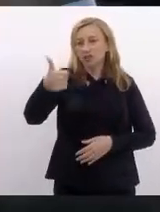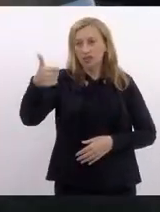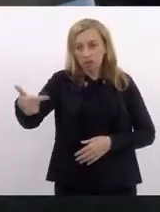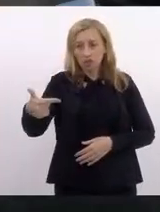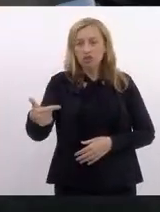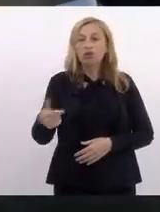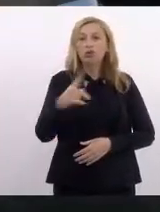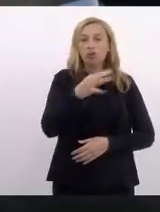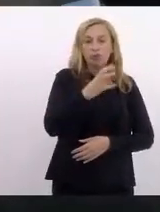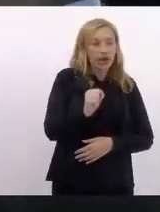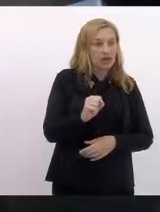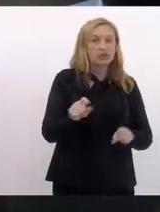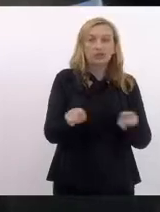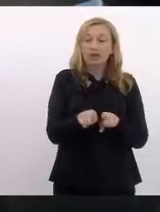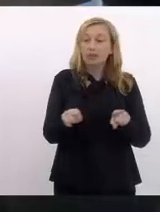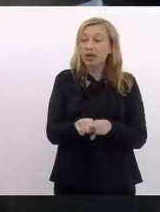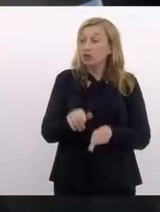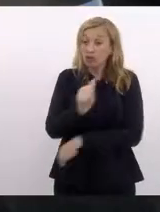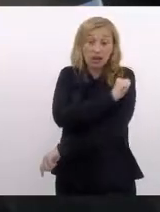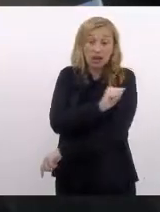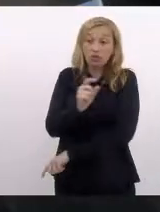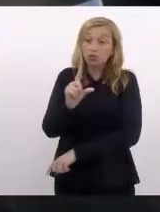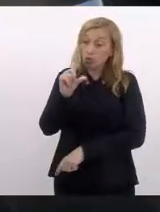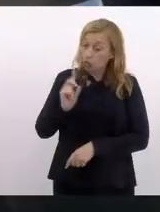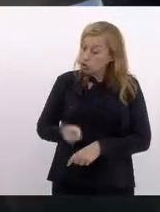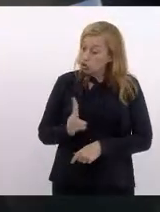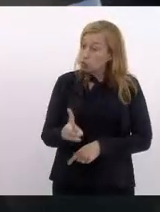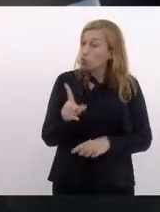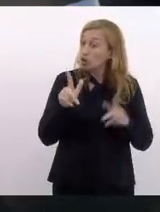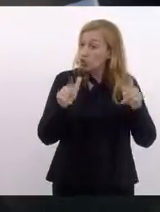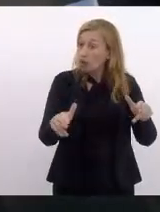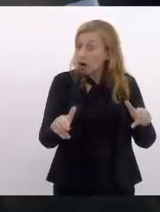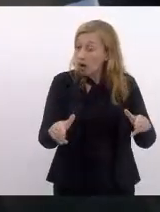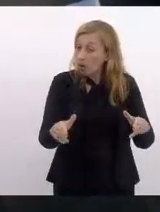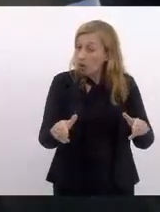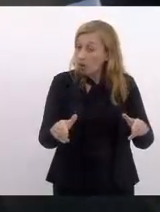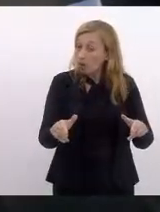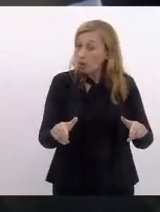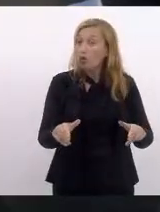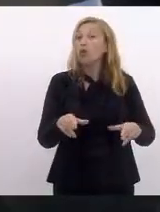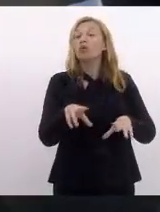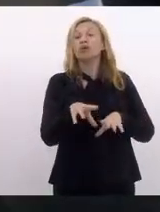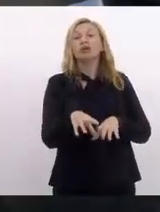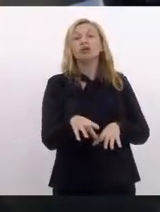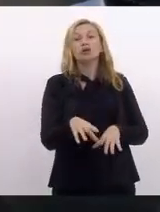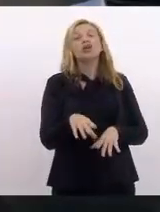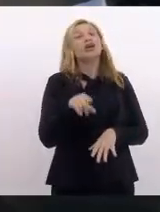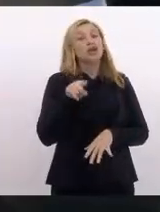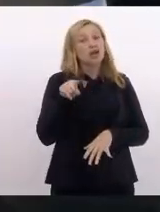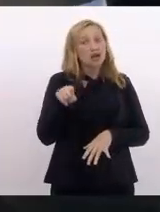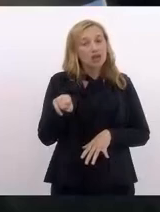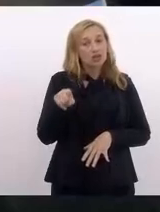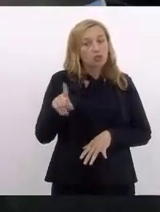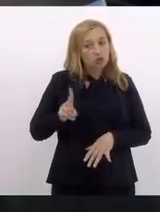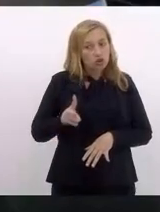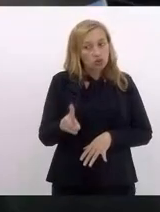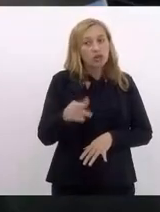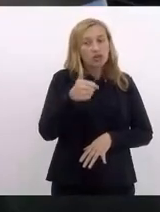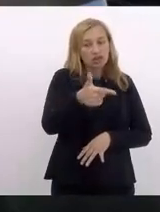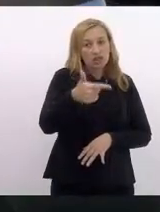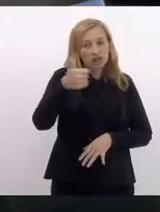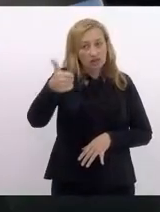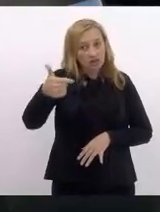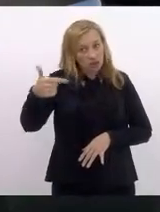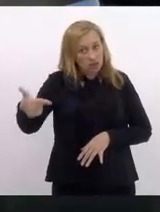também esses não subiram a 150 Então os que estão na academia formação esse se mantenha